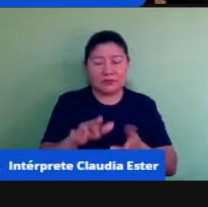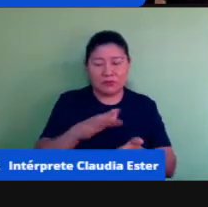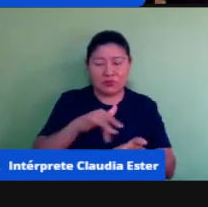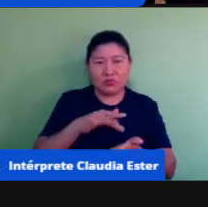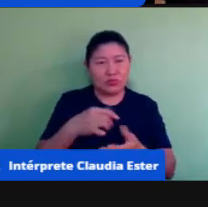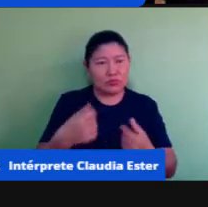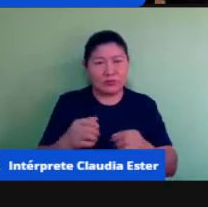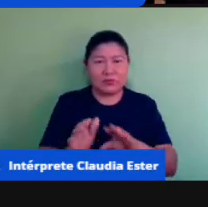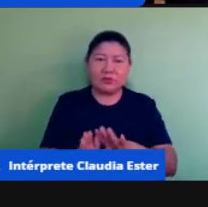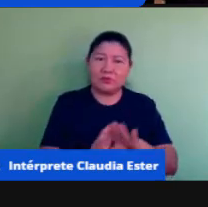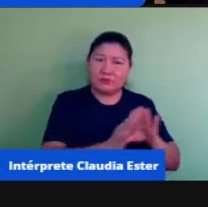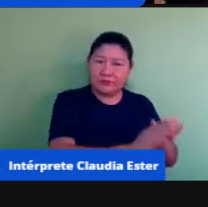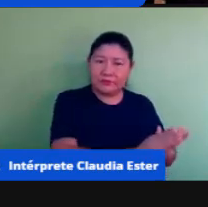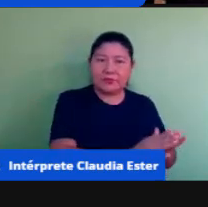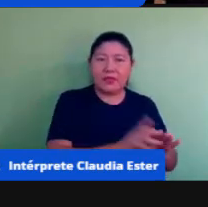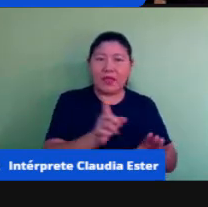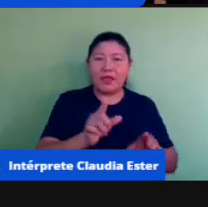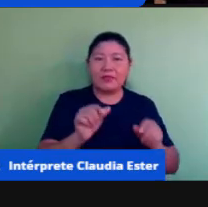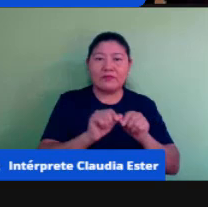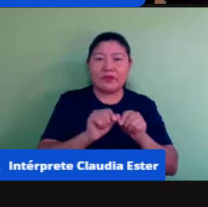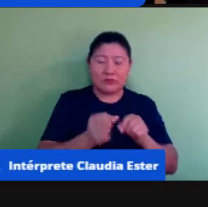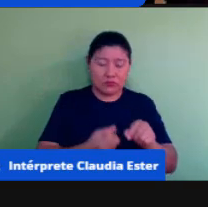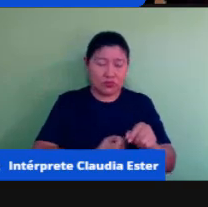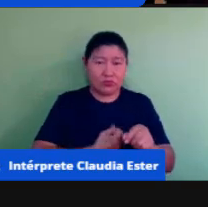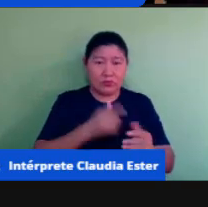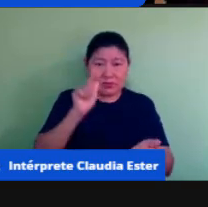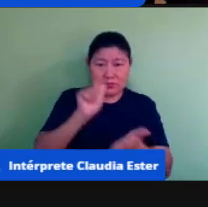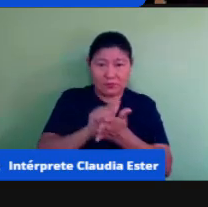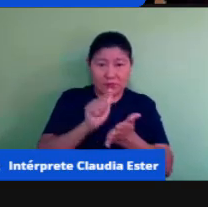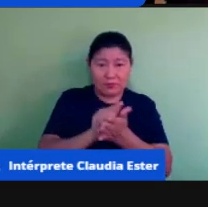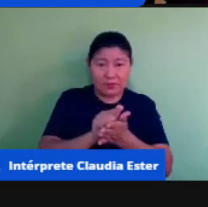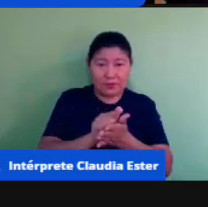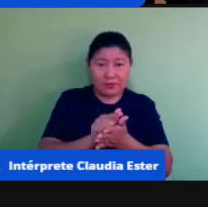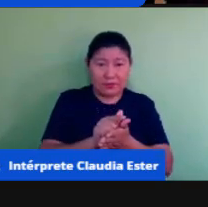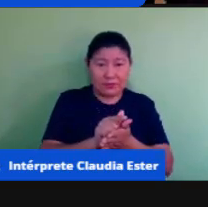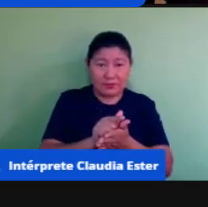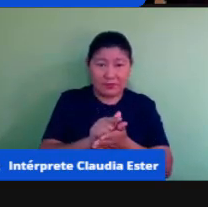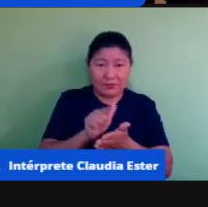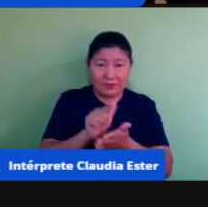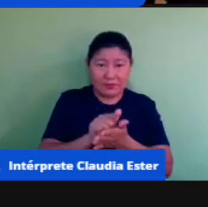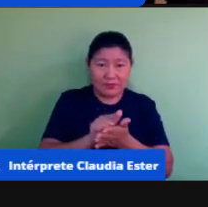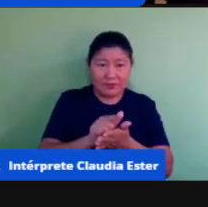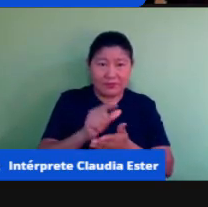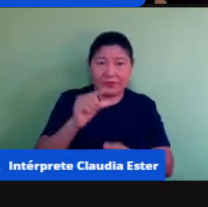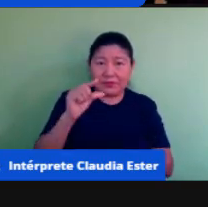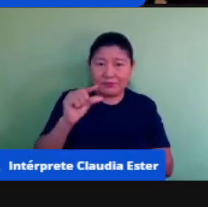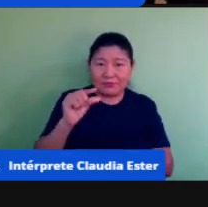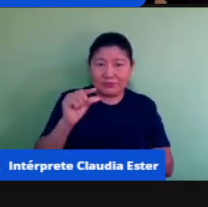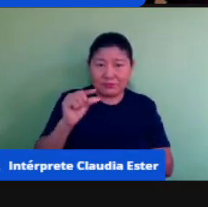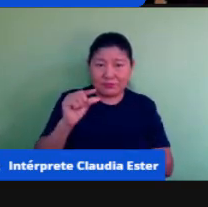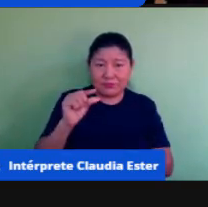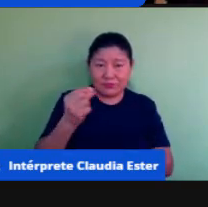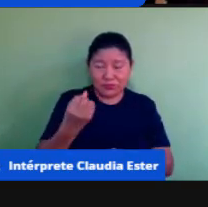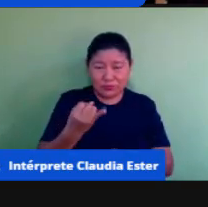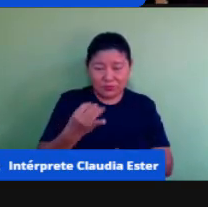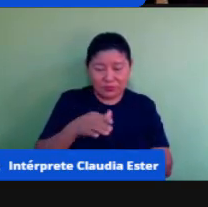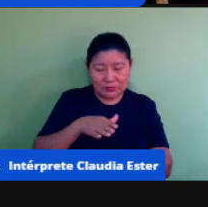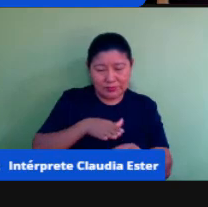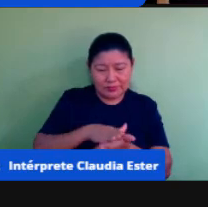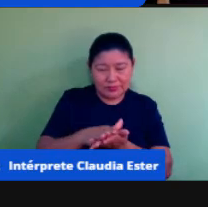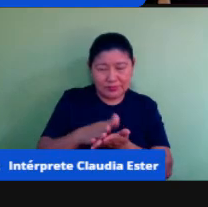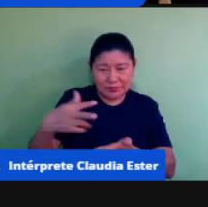ó, recortei e coloquei dentro do saquinho. Meu saquinho tá meio grande, aí você pega o que você tiver na sua casa, pode